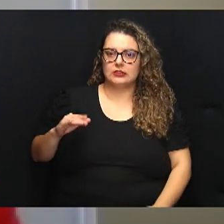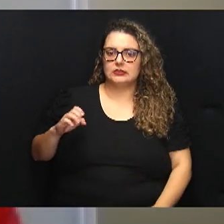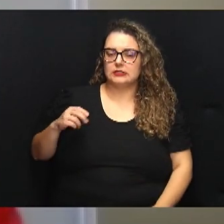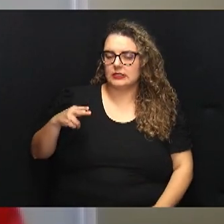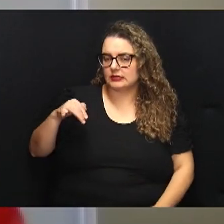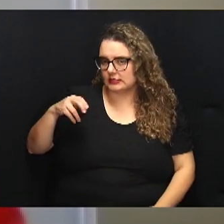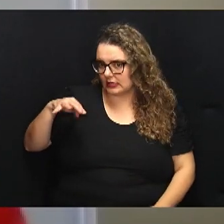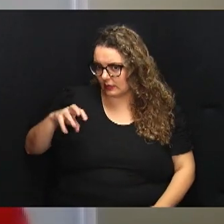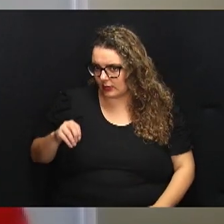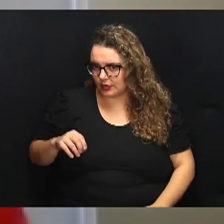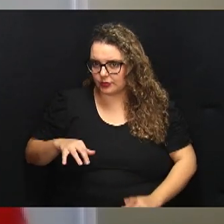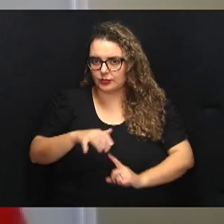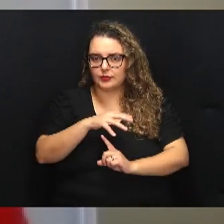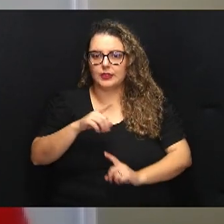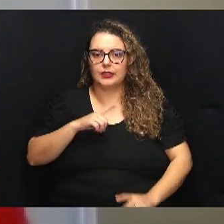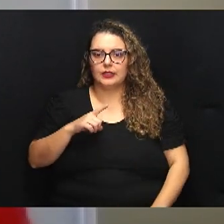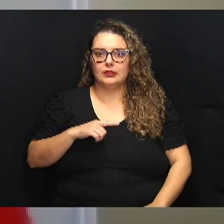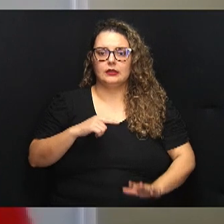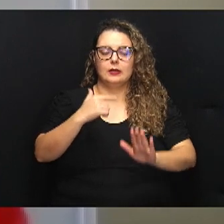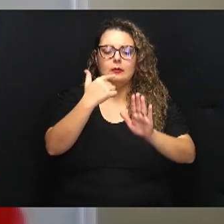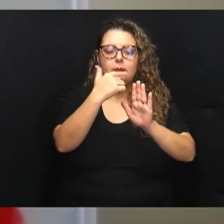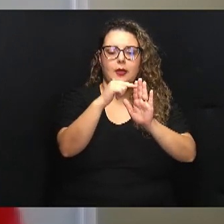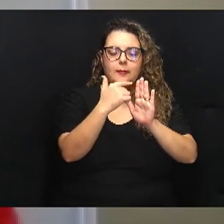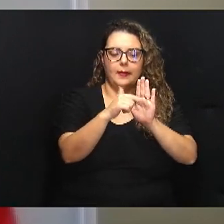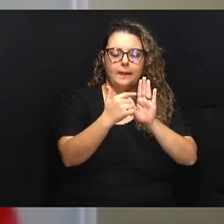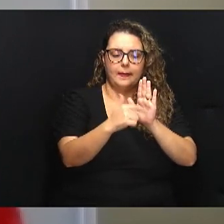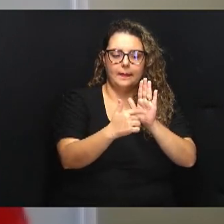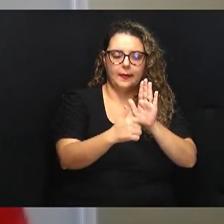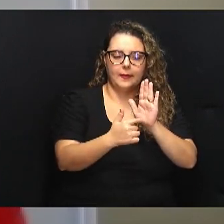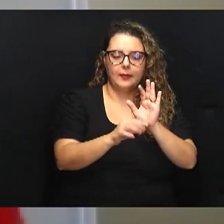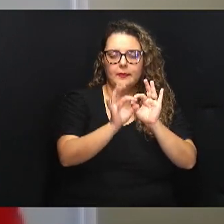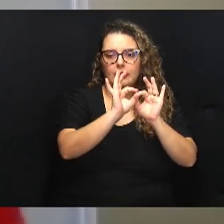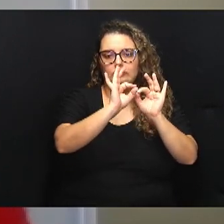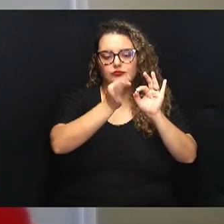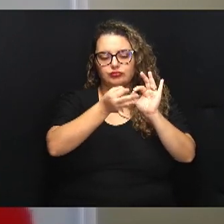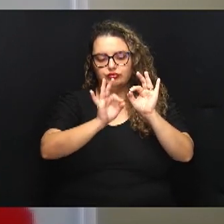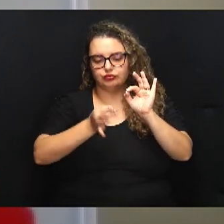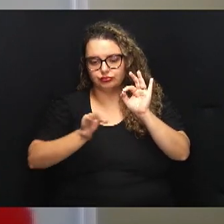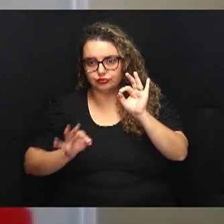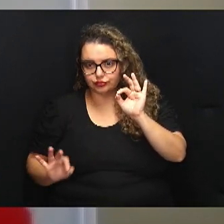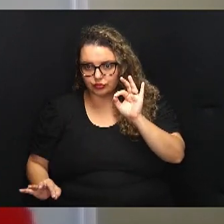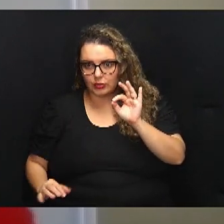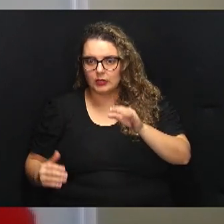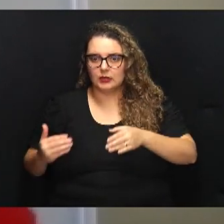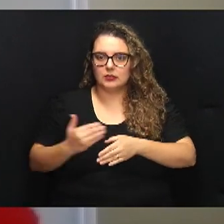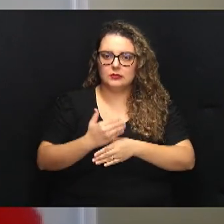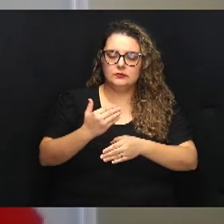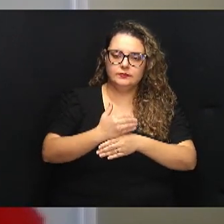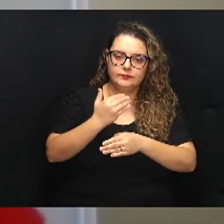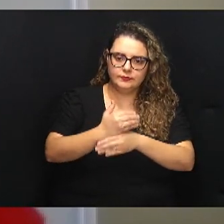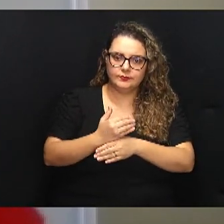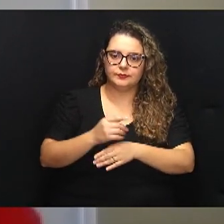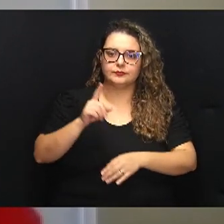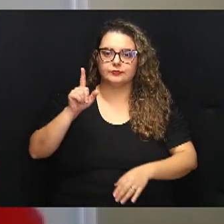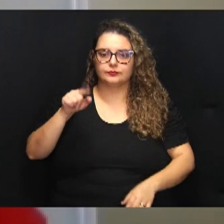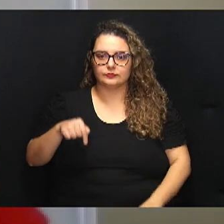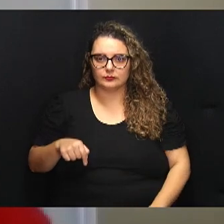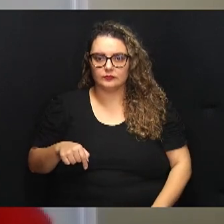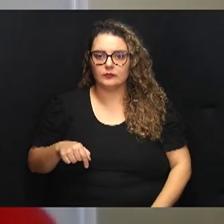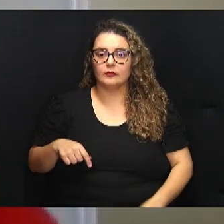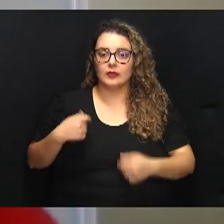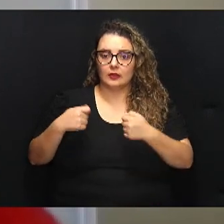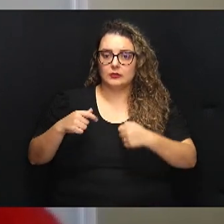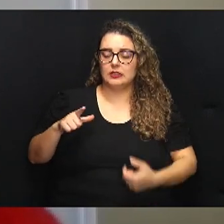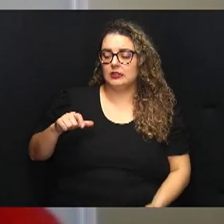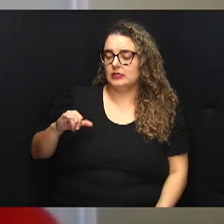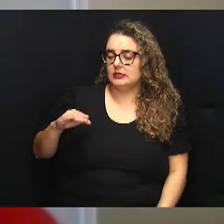ambiental, existe uma lista extensa de empreendimentos que são sujeitos ao licenciamento